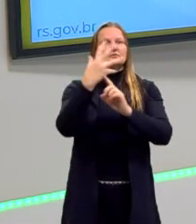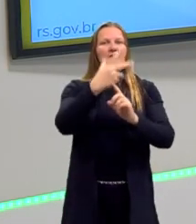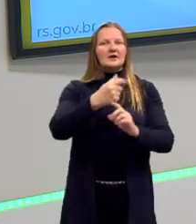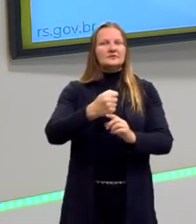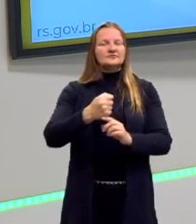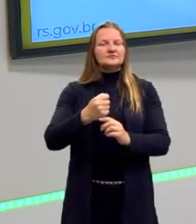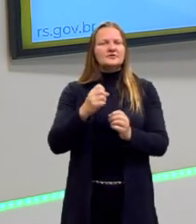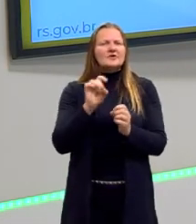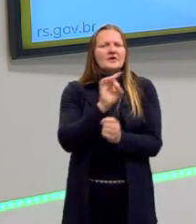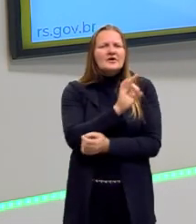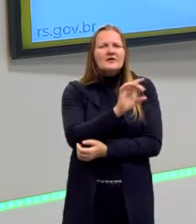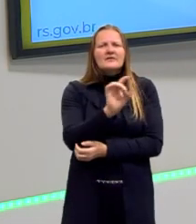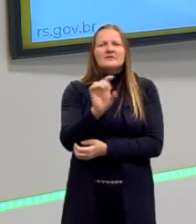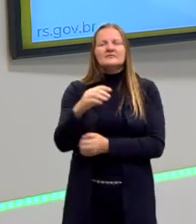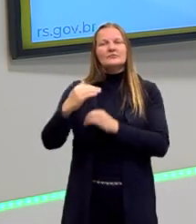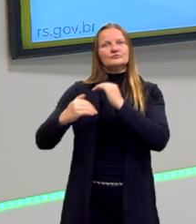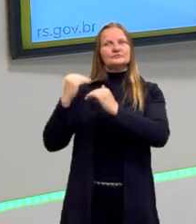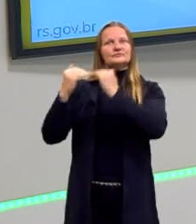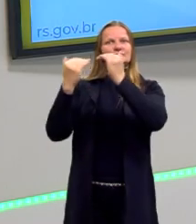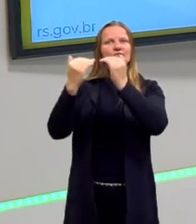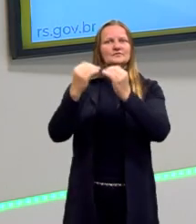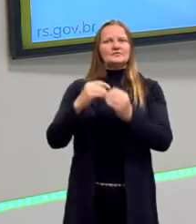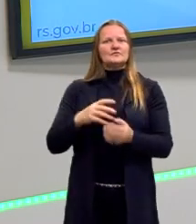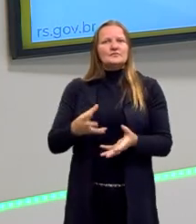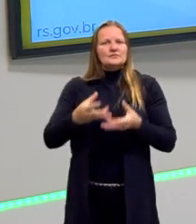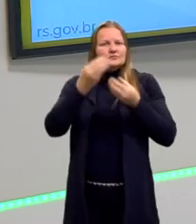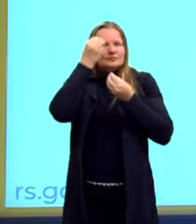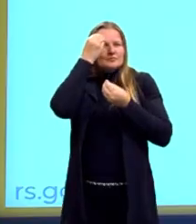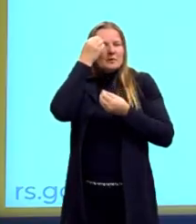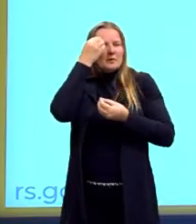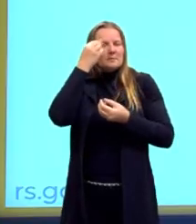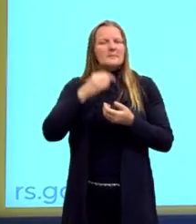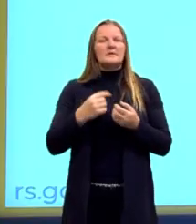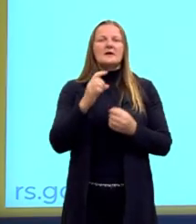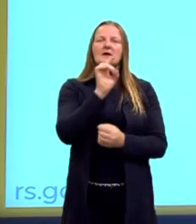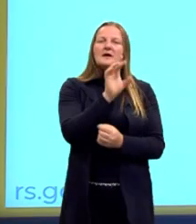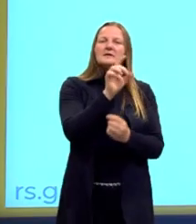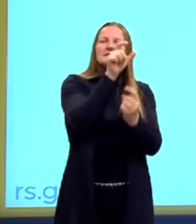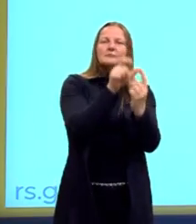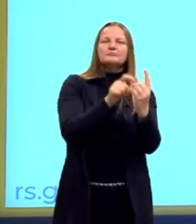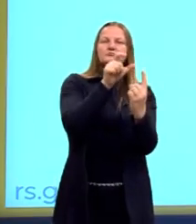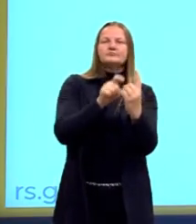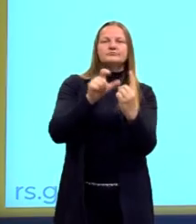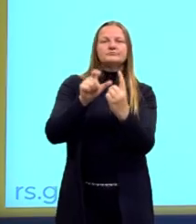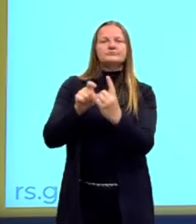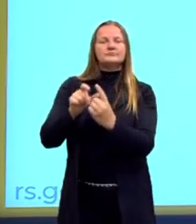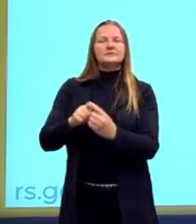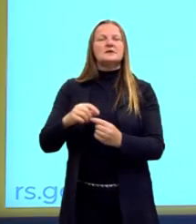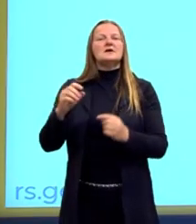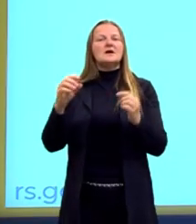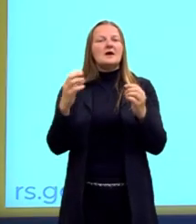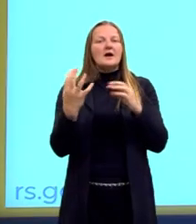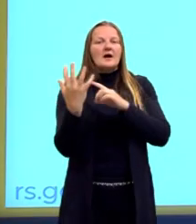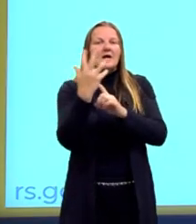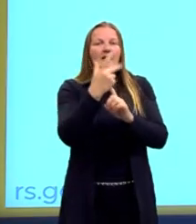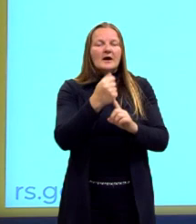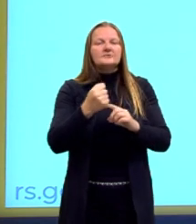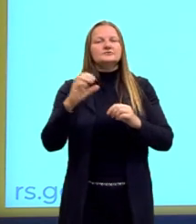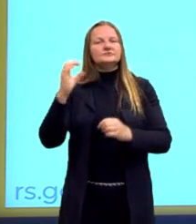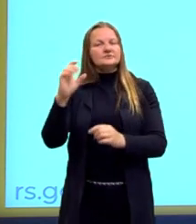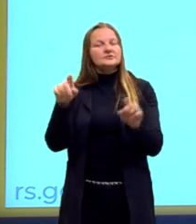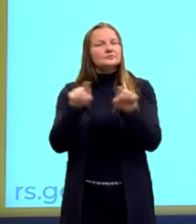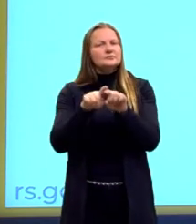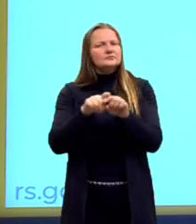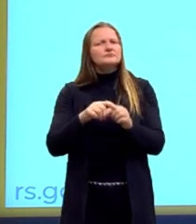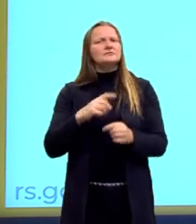E que vai desenvolver esse processo inventivo das pessoas né então arte assim como na ciência que veio reforçando aqui tem